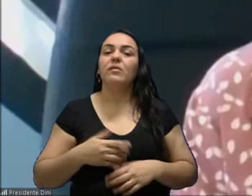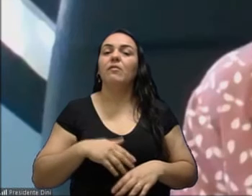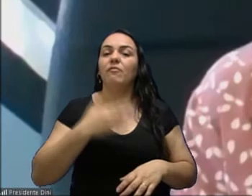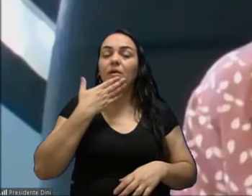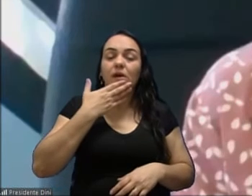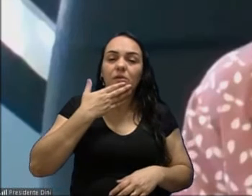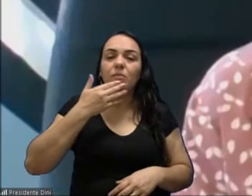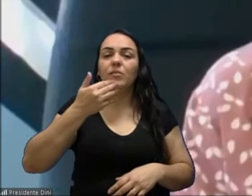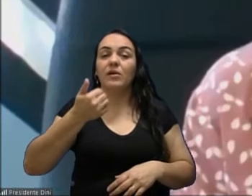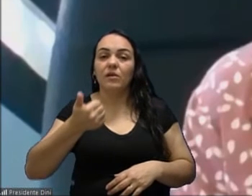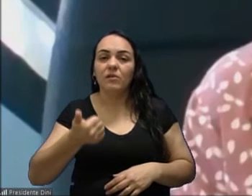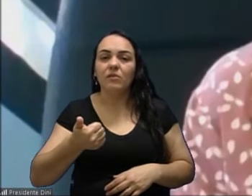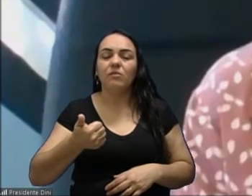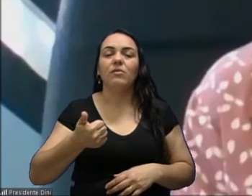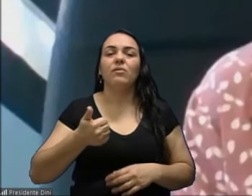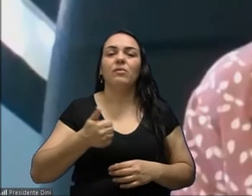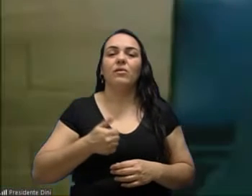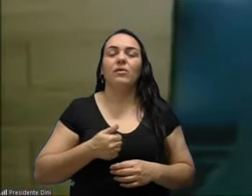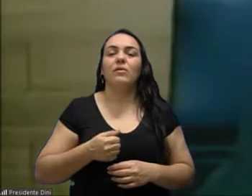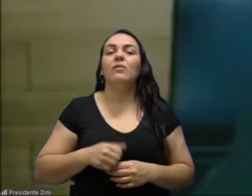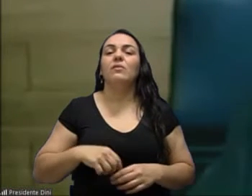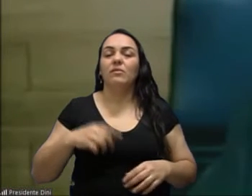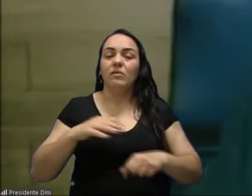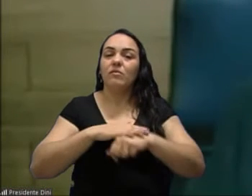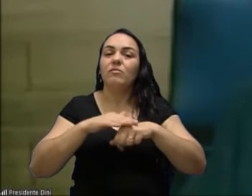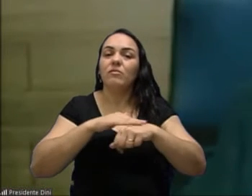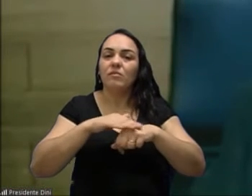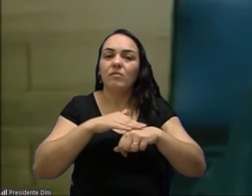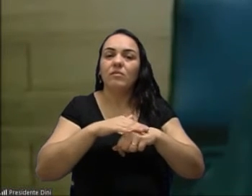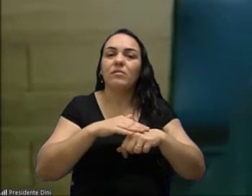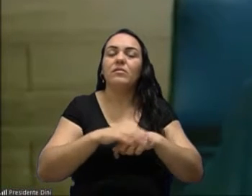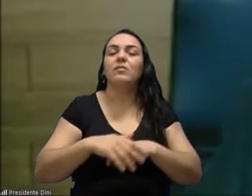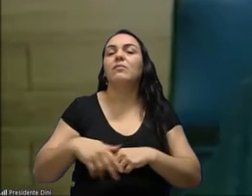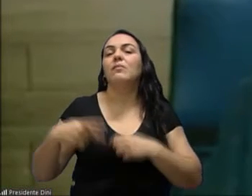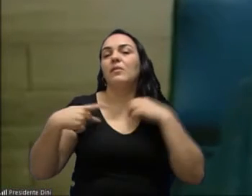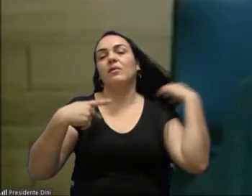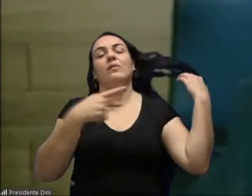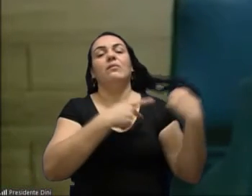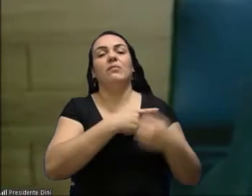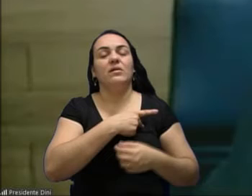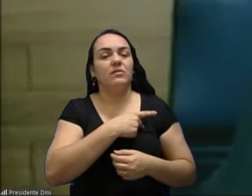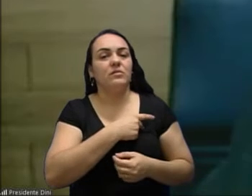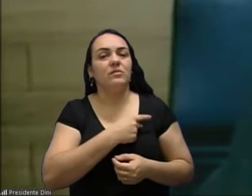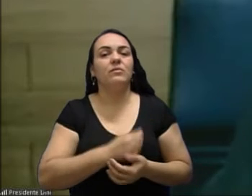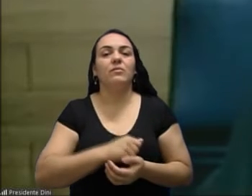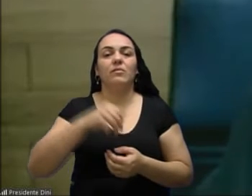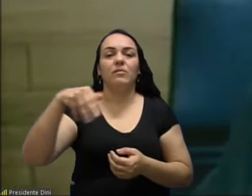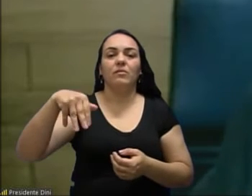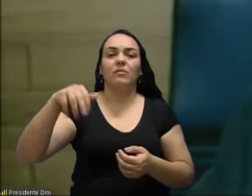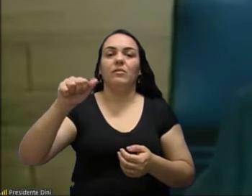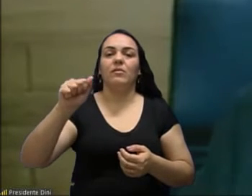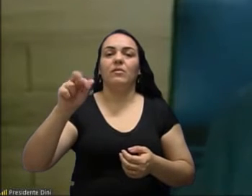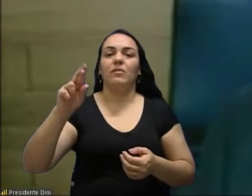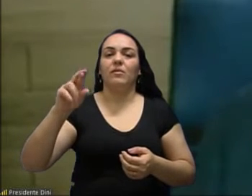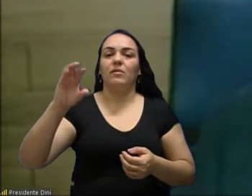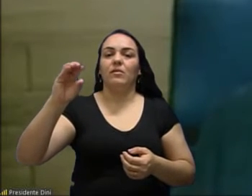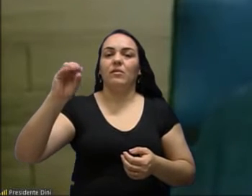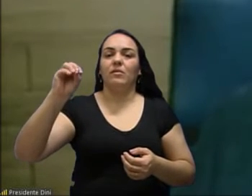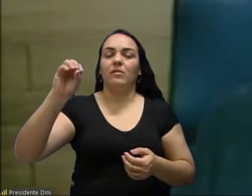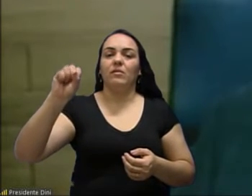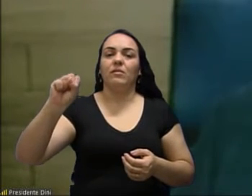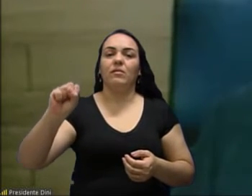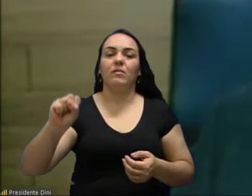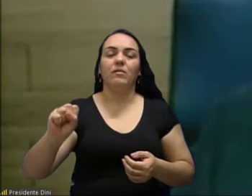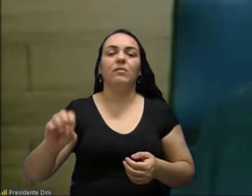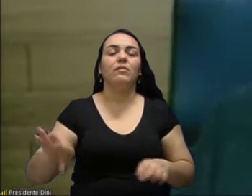acabamos de falar com o pastor Marcos que é o chefe de gabinete dele que ele já está em vias de